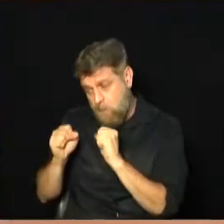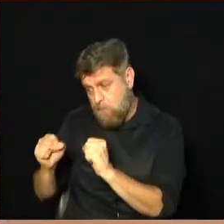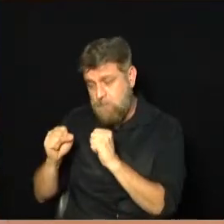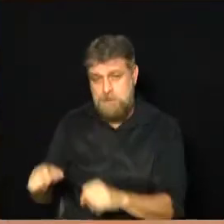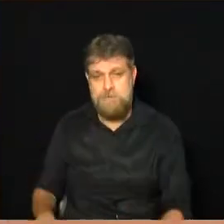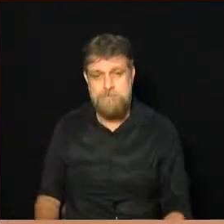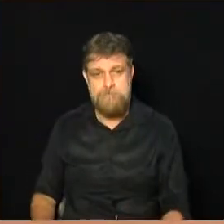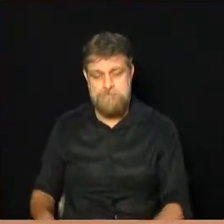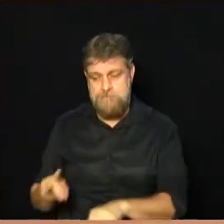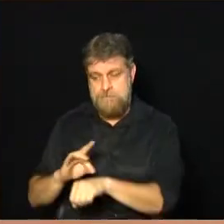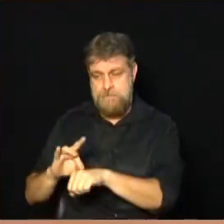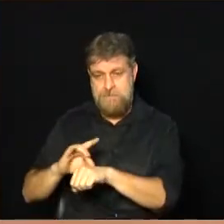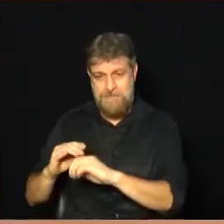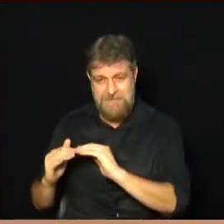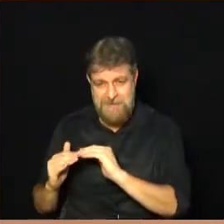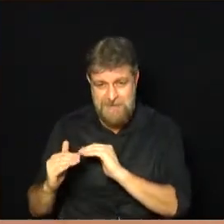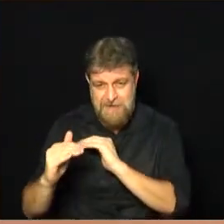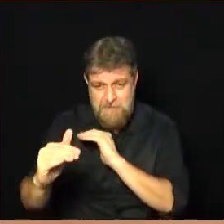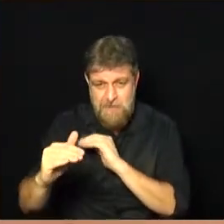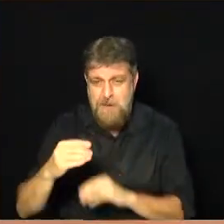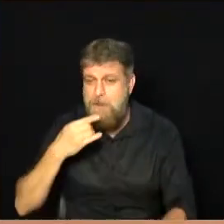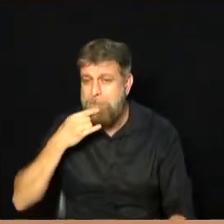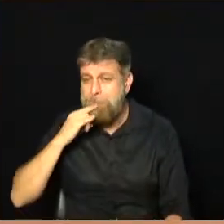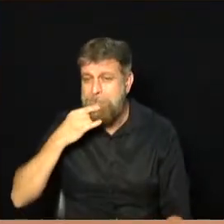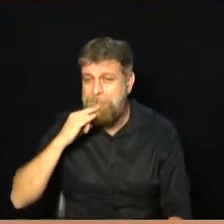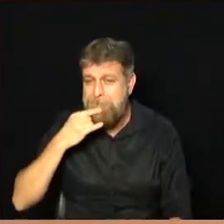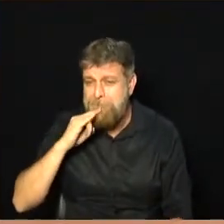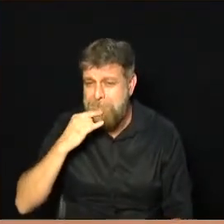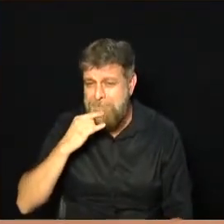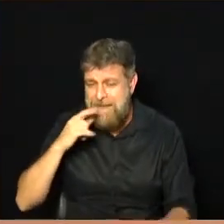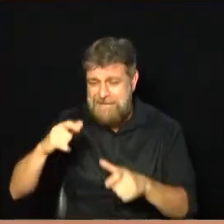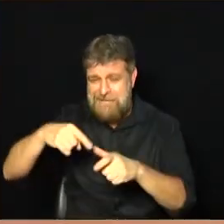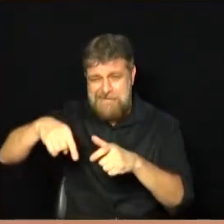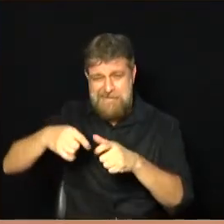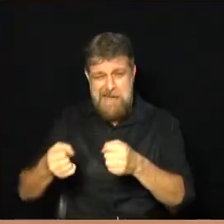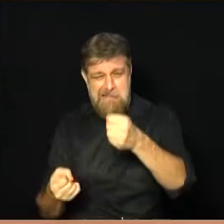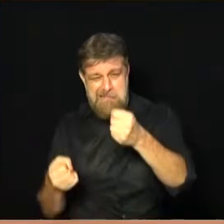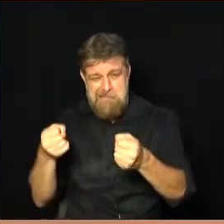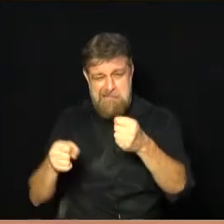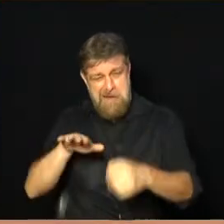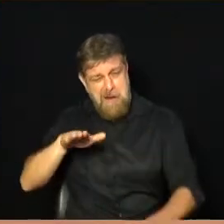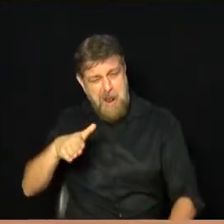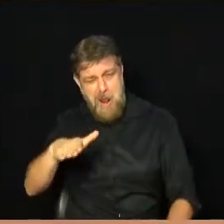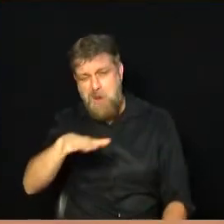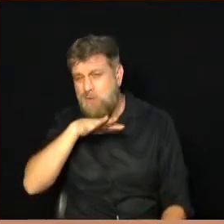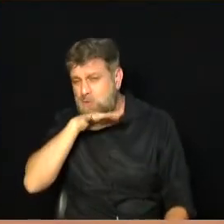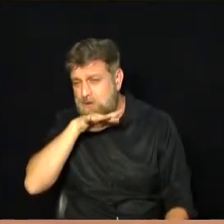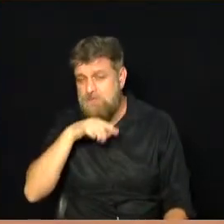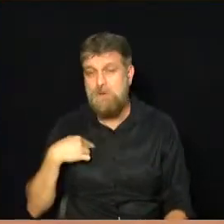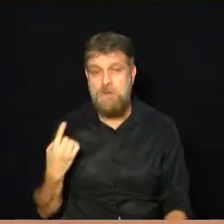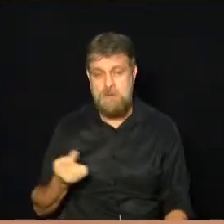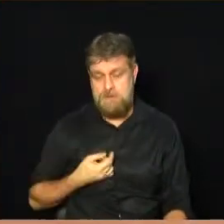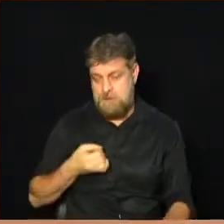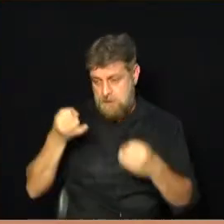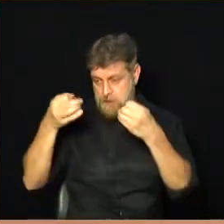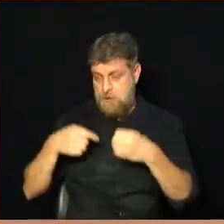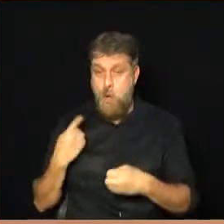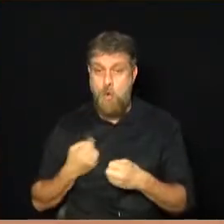da Piracicaba acontece o seguinte: eu mencionei aqui como é que nós fizemos essa obra desde o seu